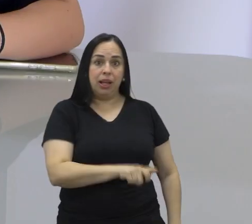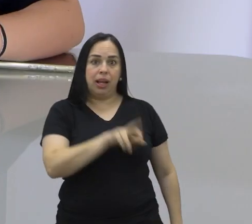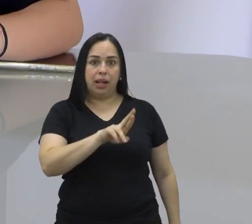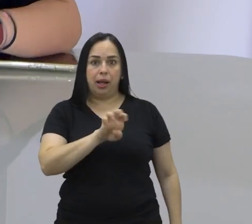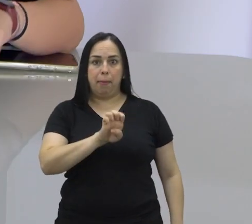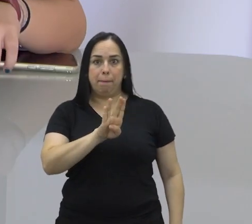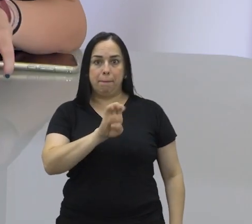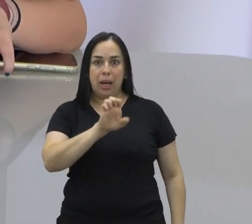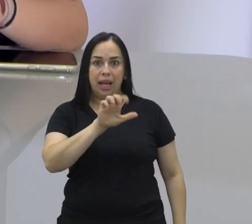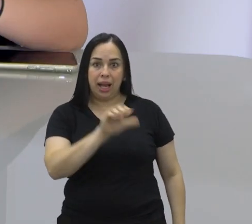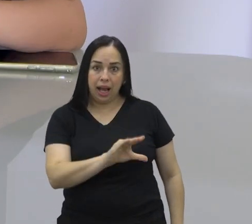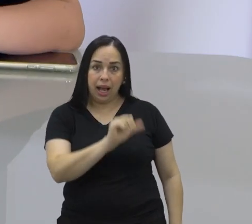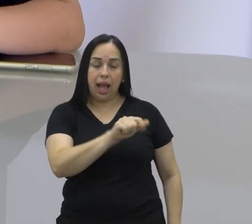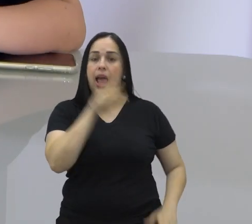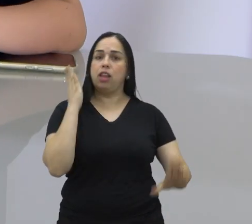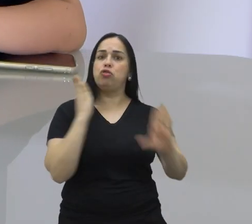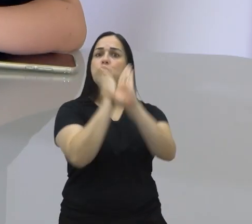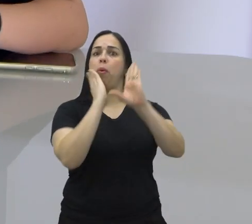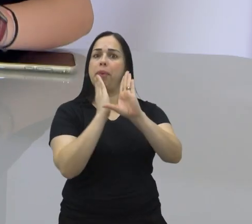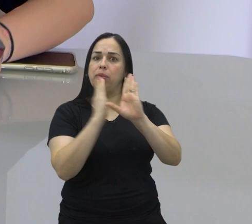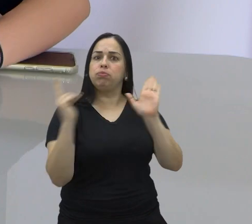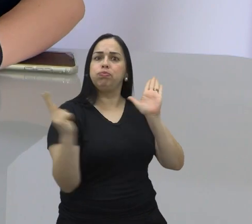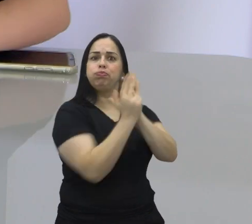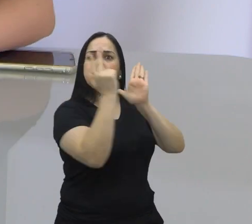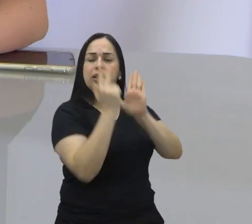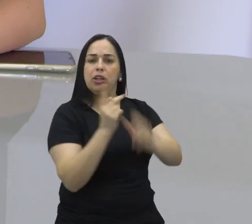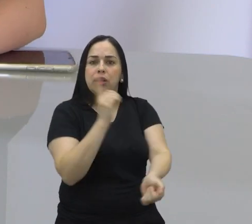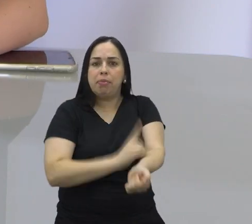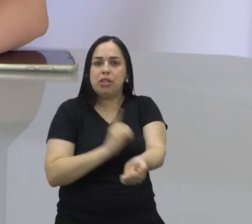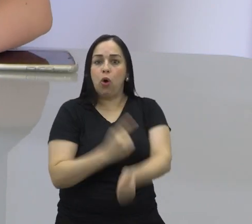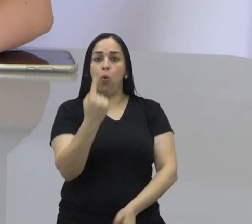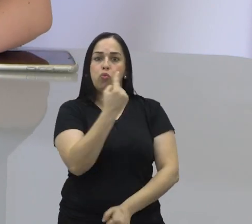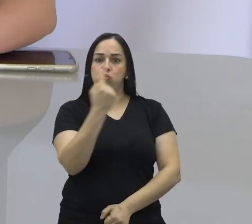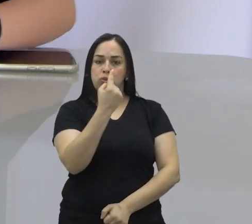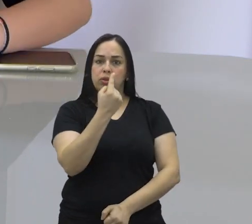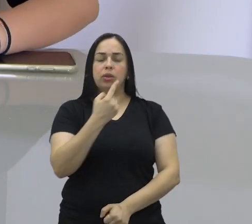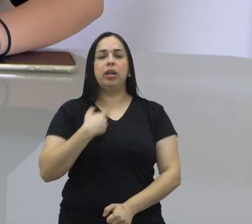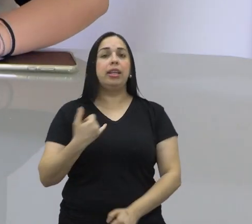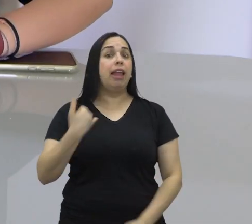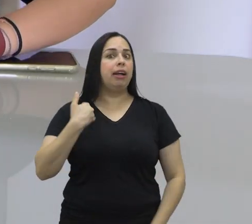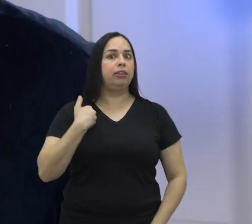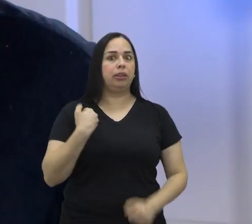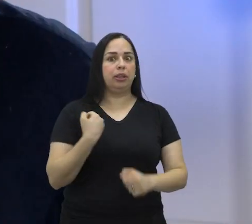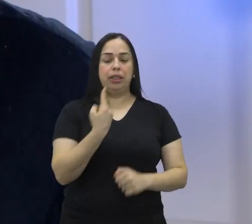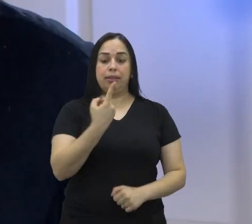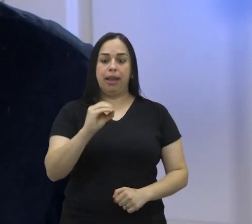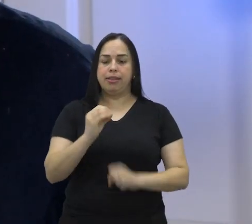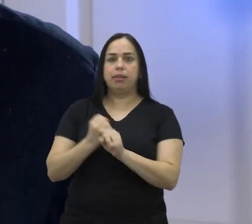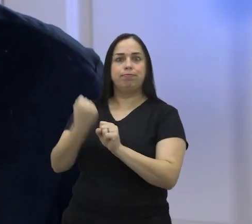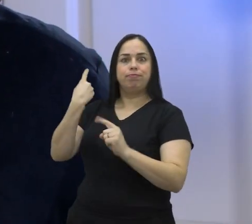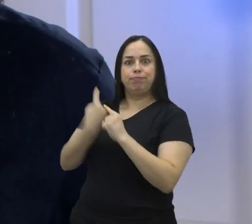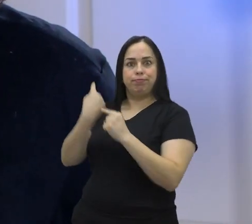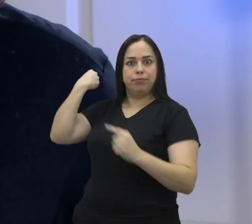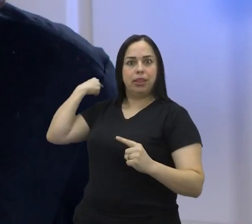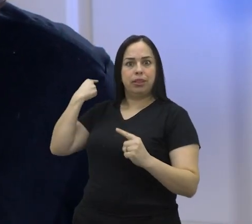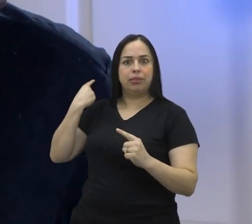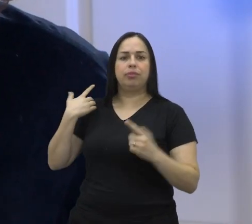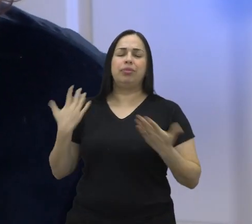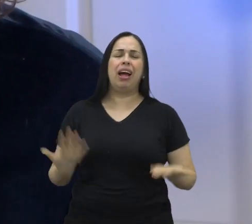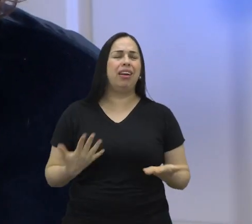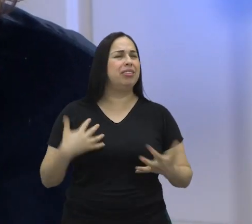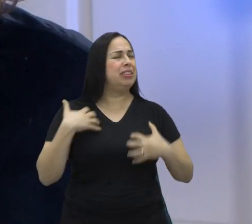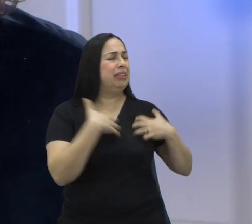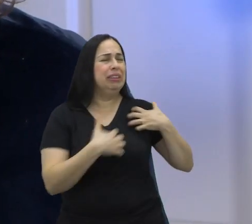Rebeca. A adolescente foi diagnosticada com tipo 1 da doença com apenas 10 anos. Para mim foi um susto muito grande, foi